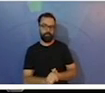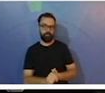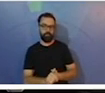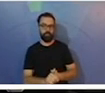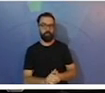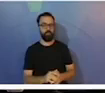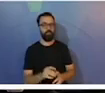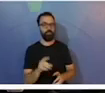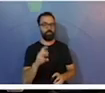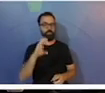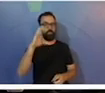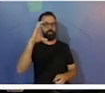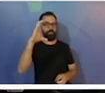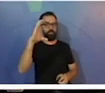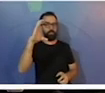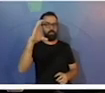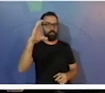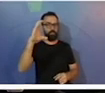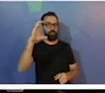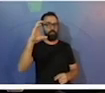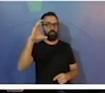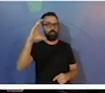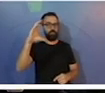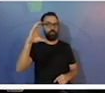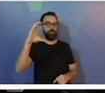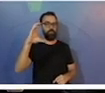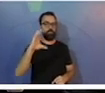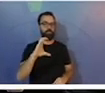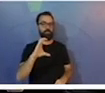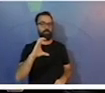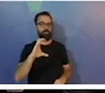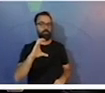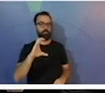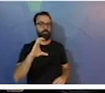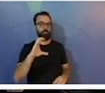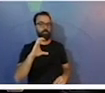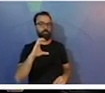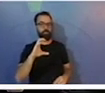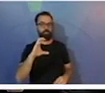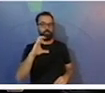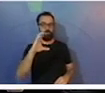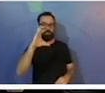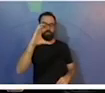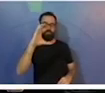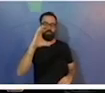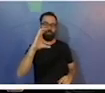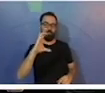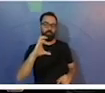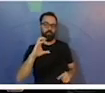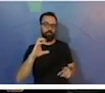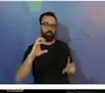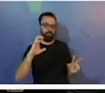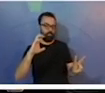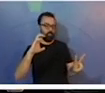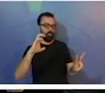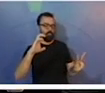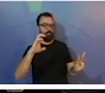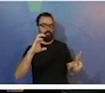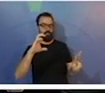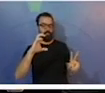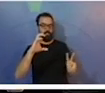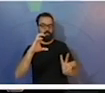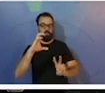acho a nossa letra C. Eu sei que C é tudo isso daqui. Então, eu vou descer o C até chegar